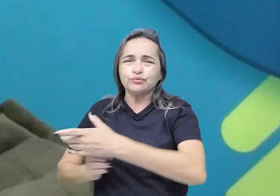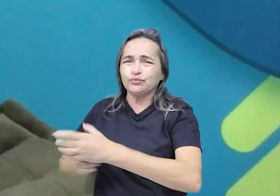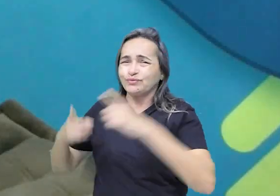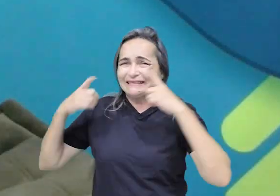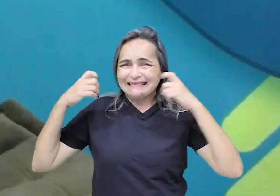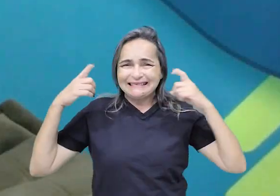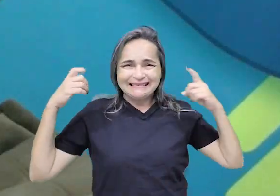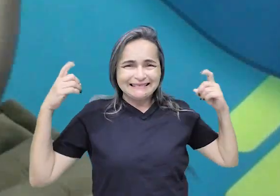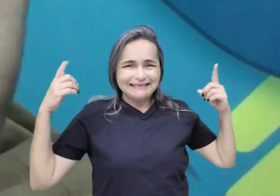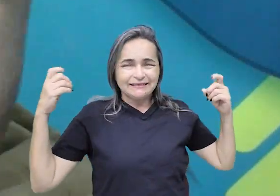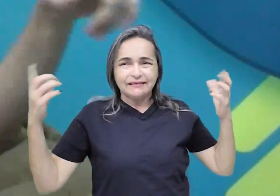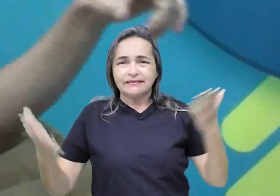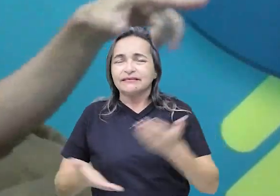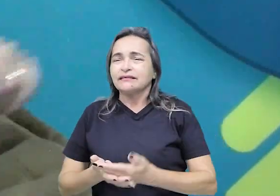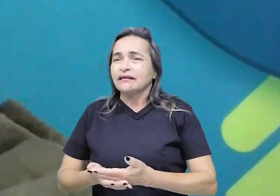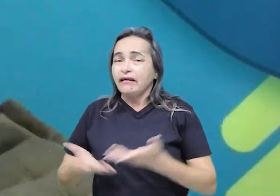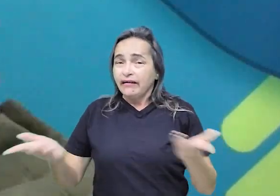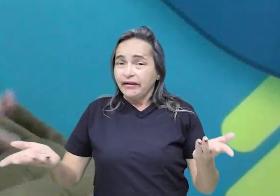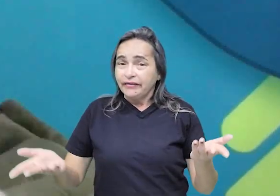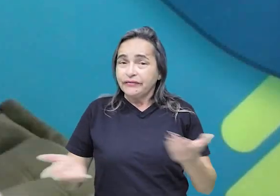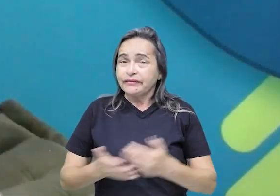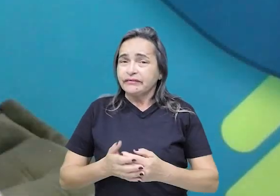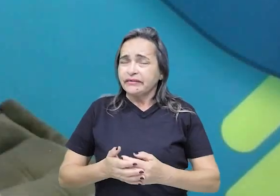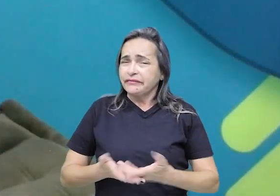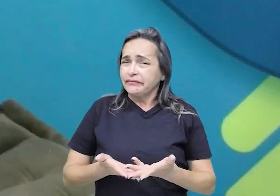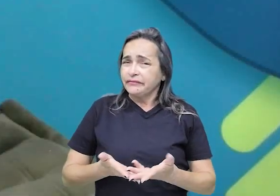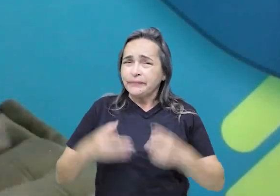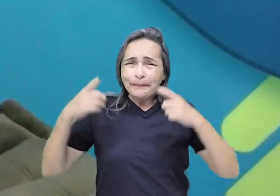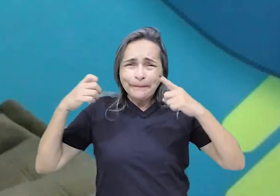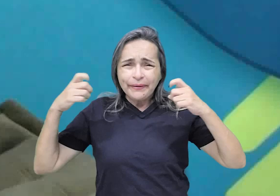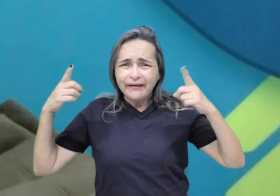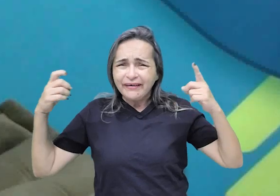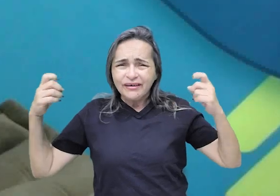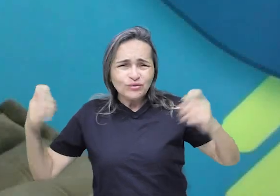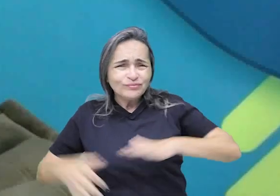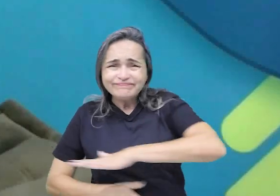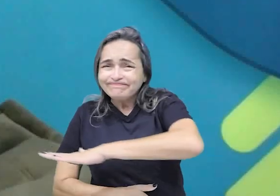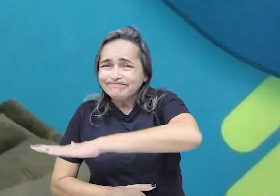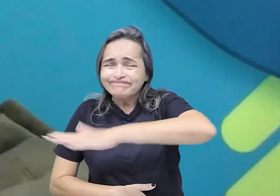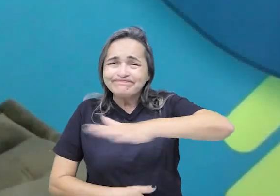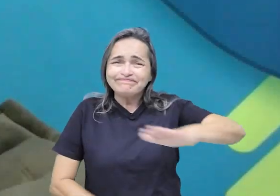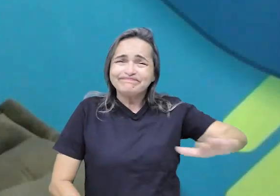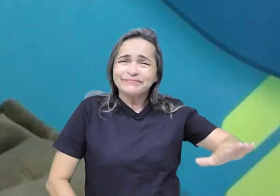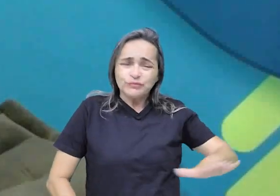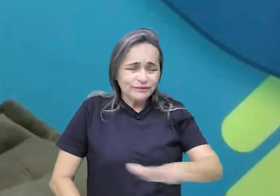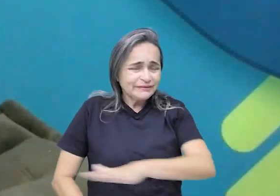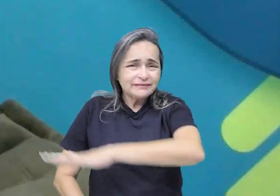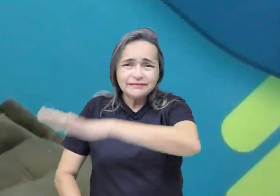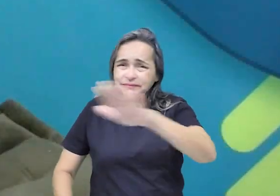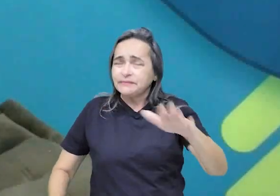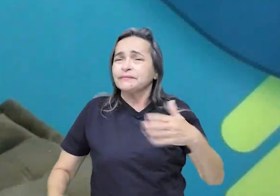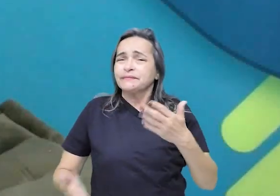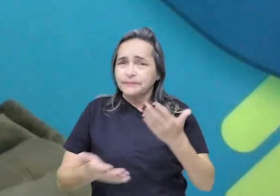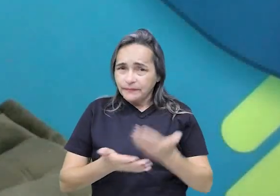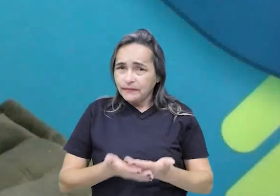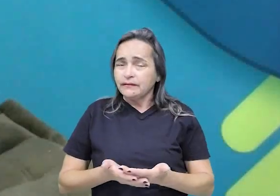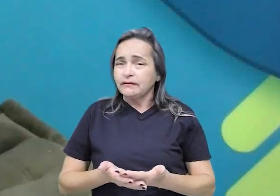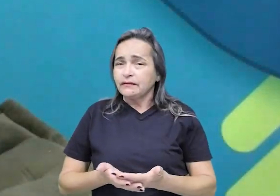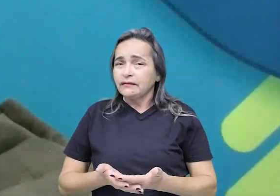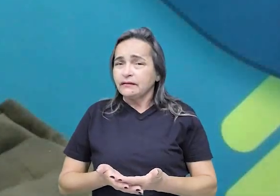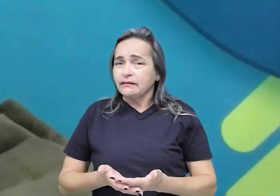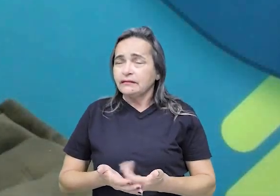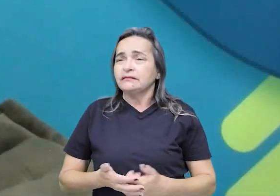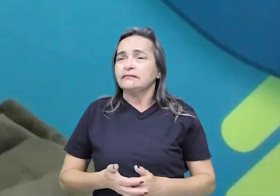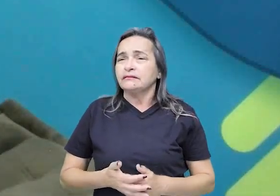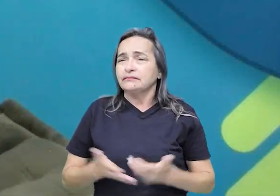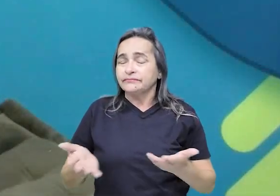muito barulho, e você vai concorrer com o barulho daquele ventilador, e o barulho daquele ventilador às vezes está em 40 decibéis,